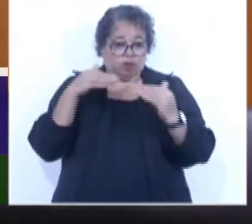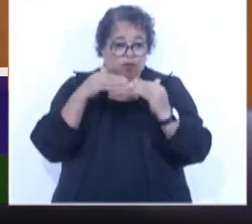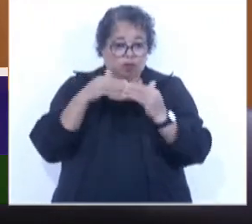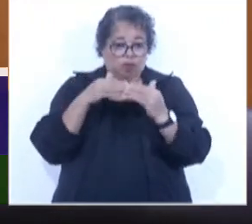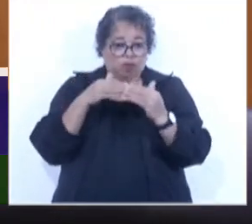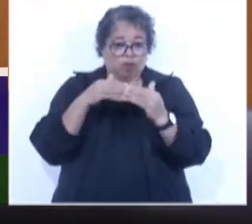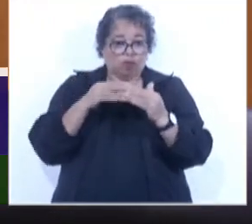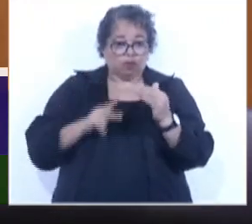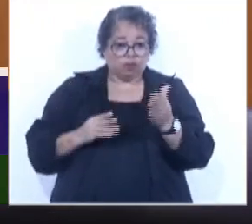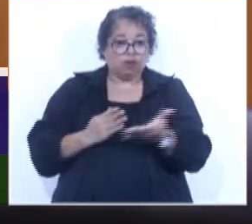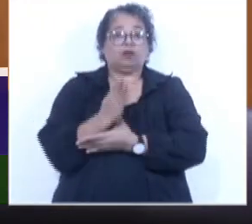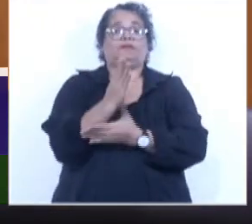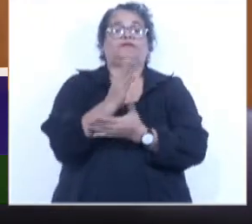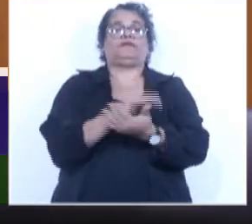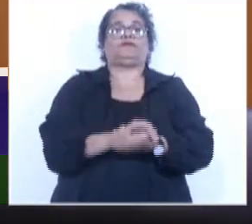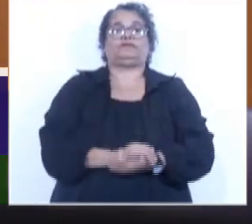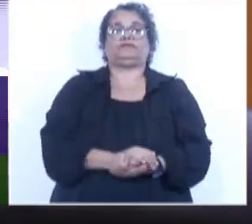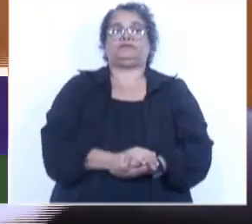aprovados